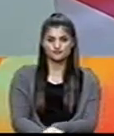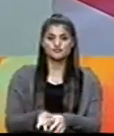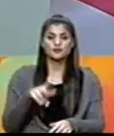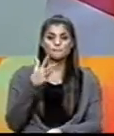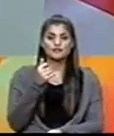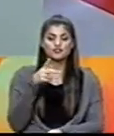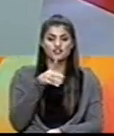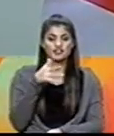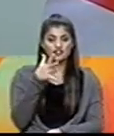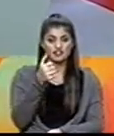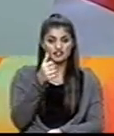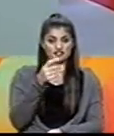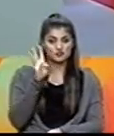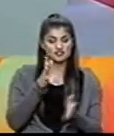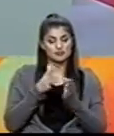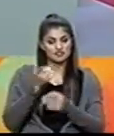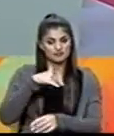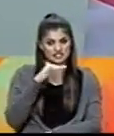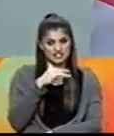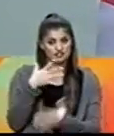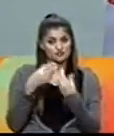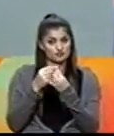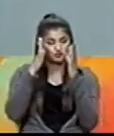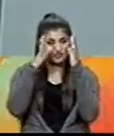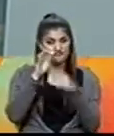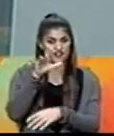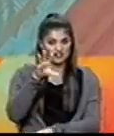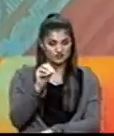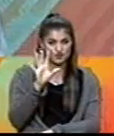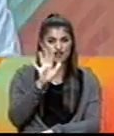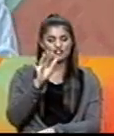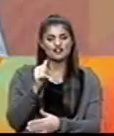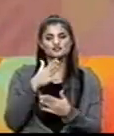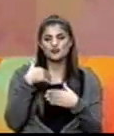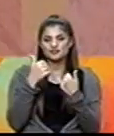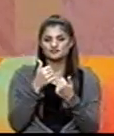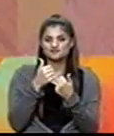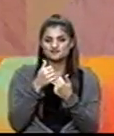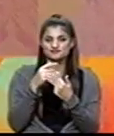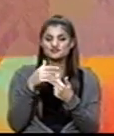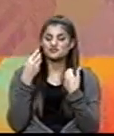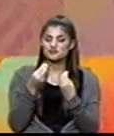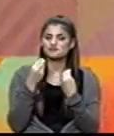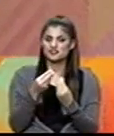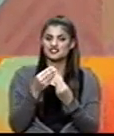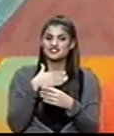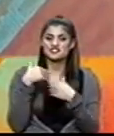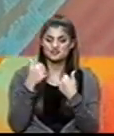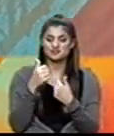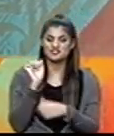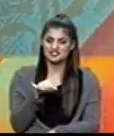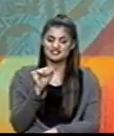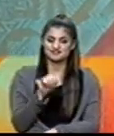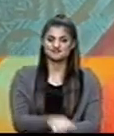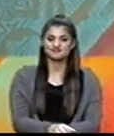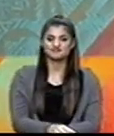Meio-dia e 15 minutos, estamos na quarta parte da Praça da Alegria com o chefe Hélio Loureiro. Olá, Hélio, como estás? Bom dia. Estou ótimo, obrigadíssimo. Estamos com saúde, não é? Estamos cheios de